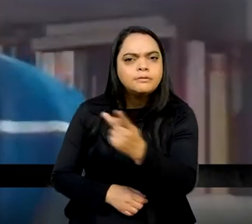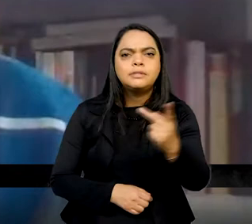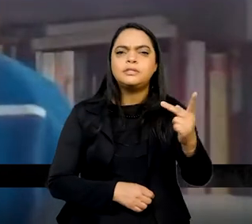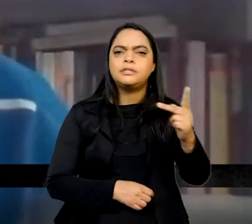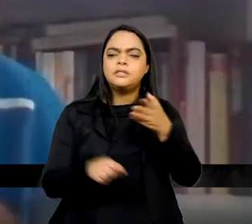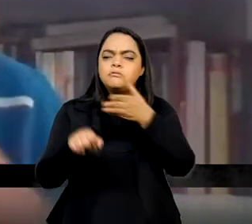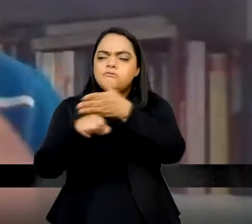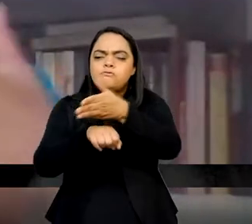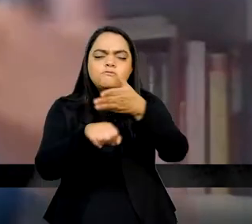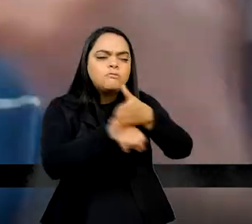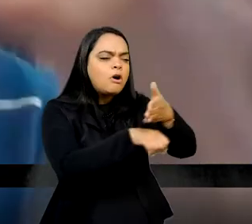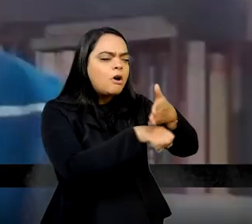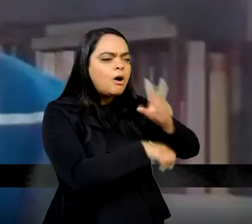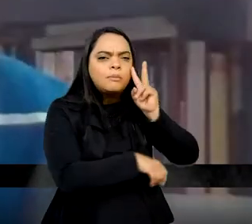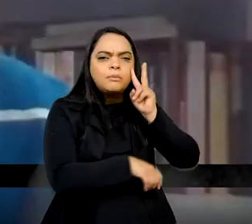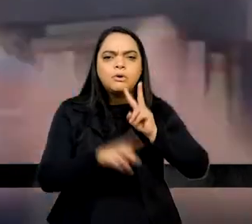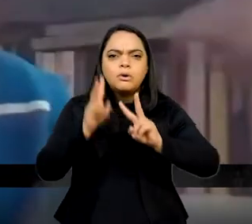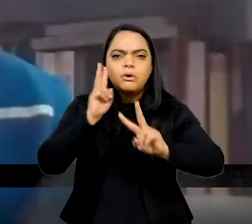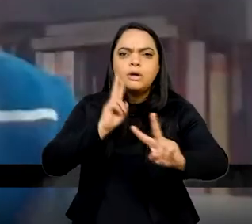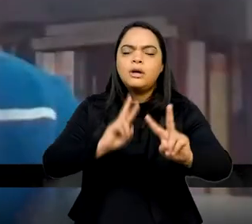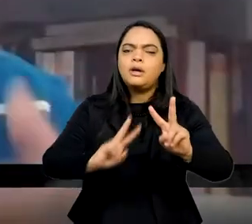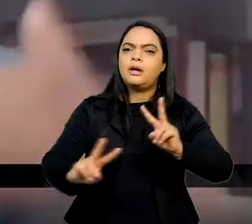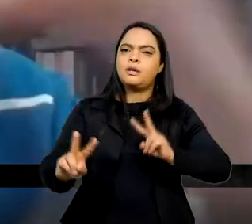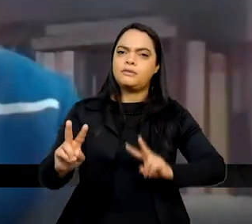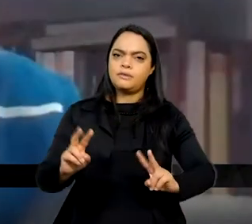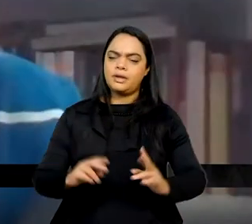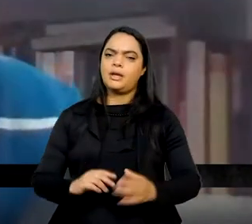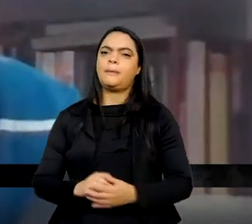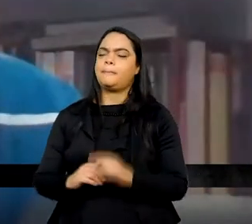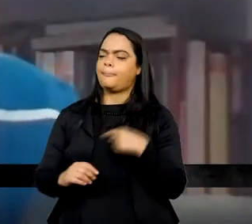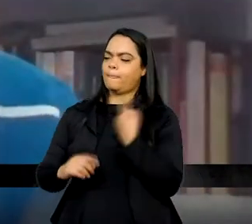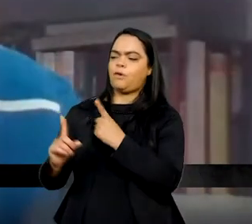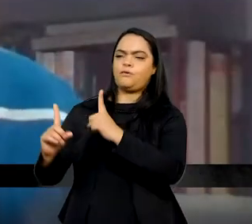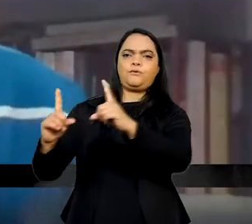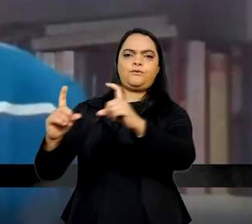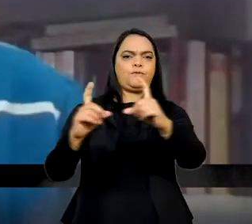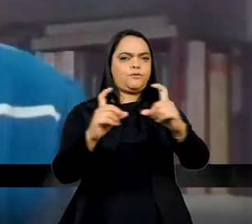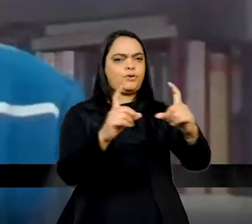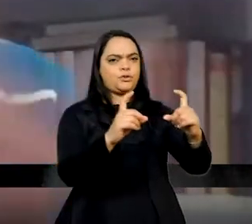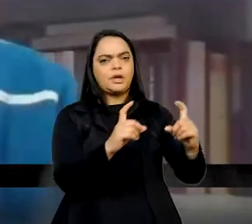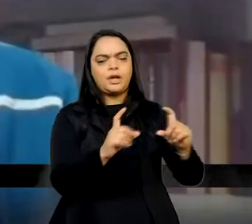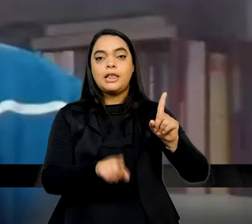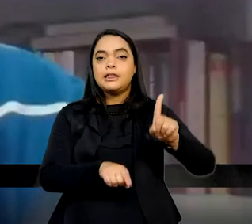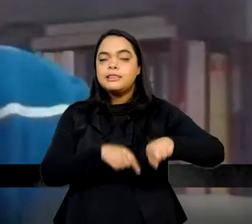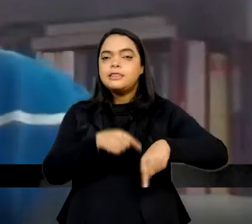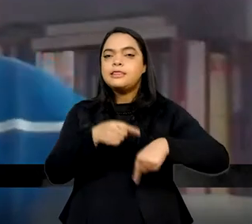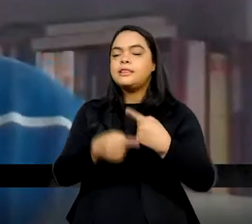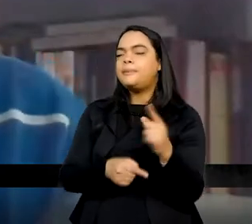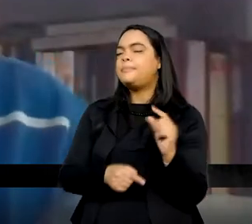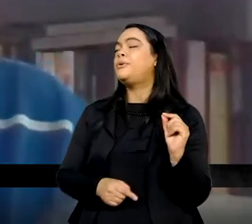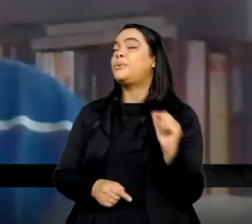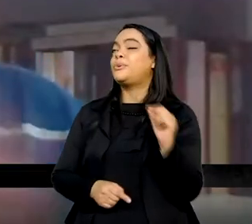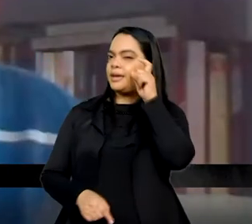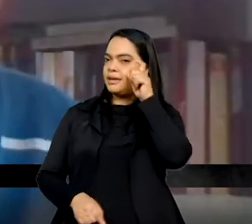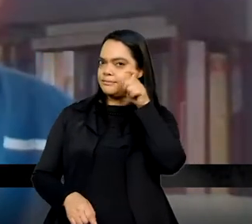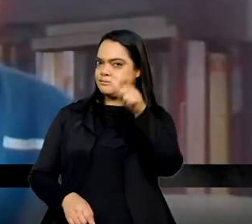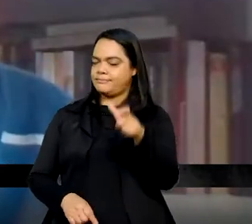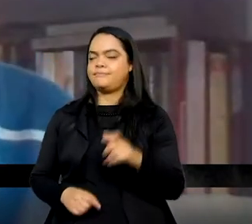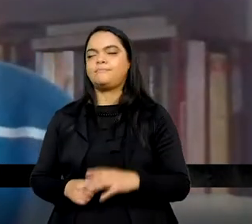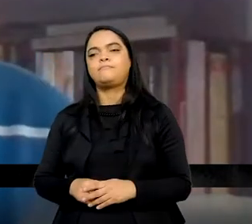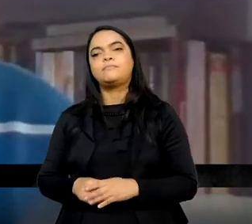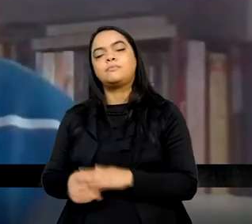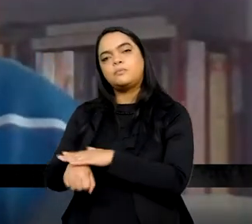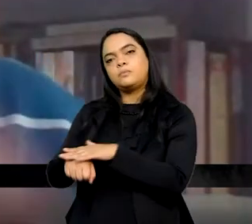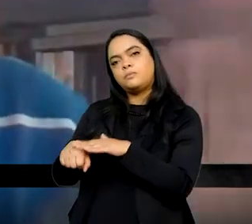na localidade, quando não havia carro, pelos sítios, fotografando. E depois foi interessante que eu conversando